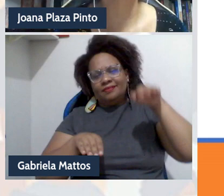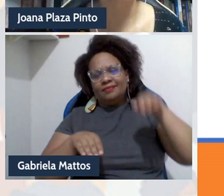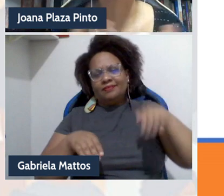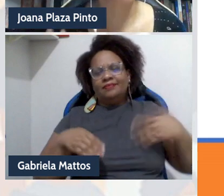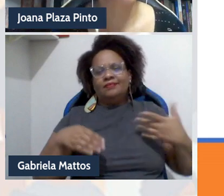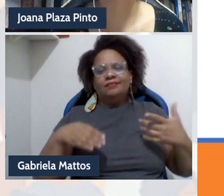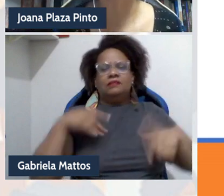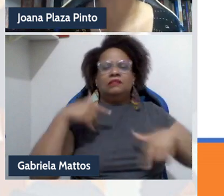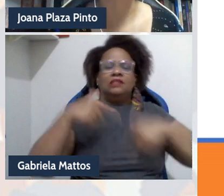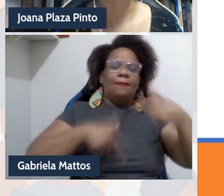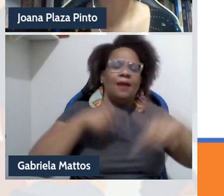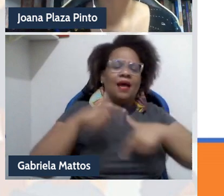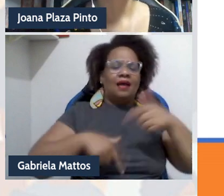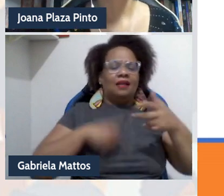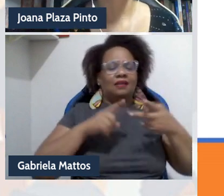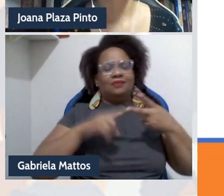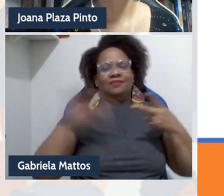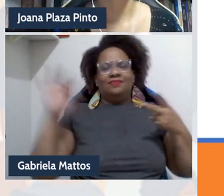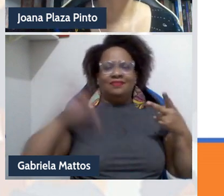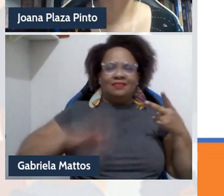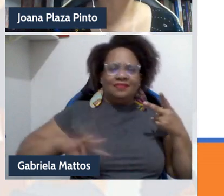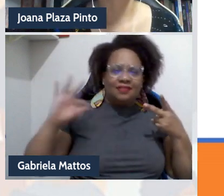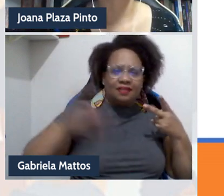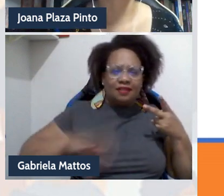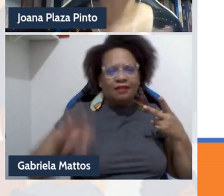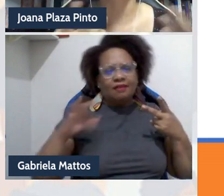trabalho, remunerações,